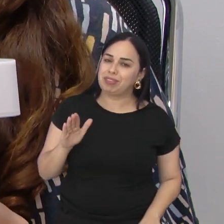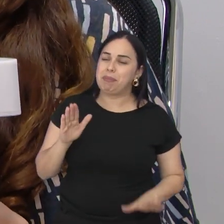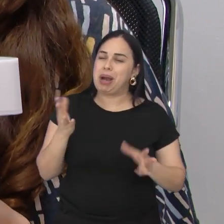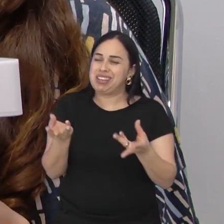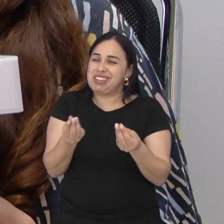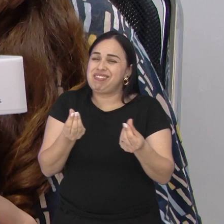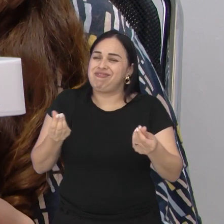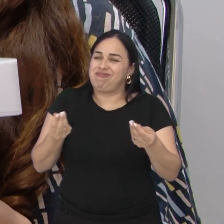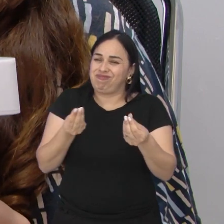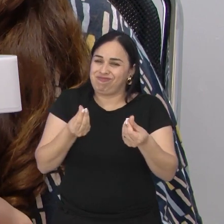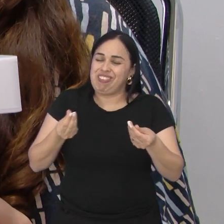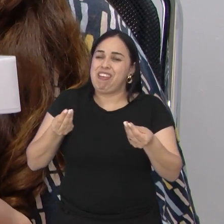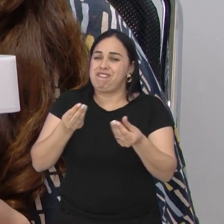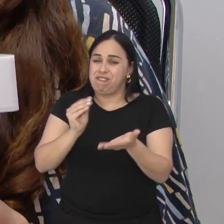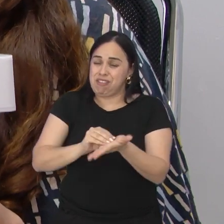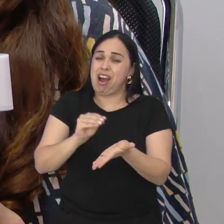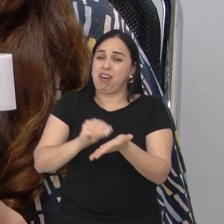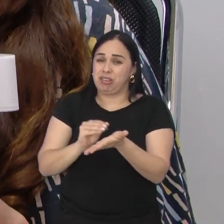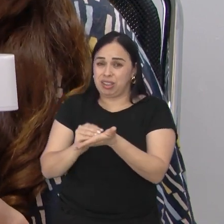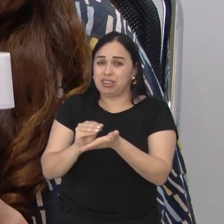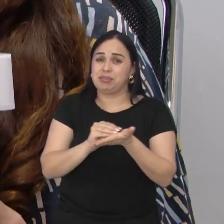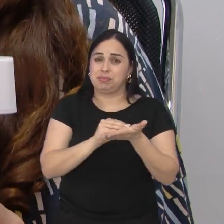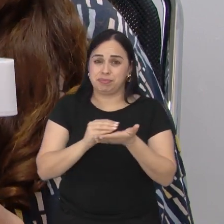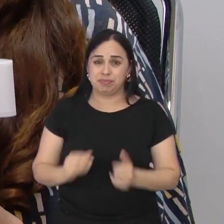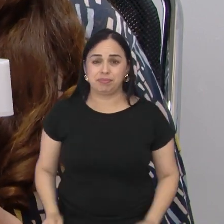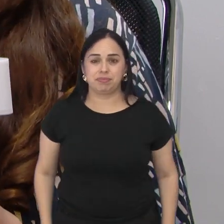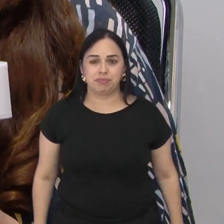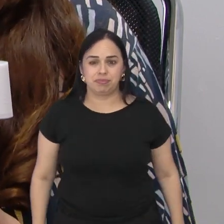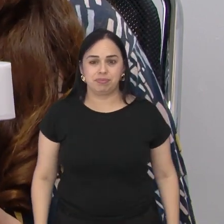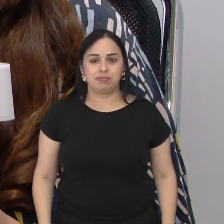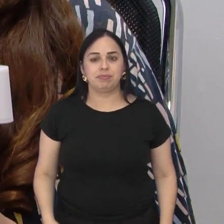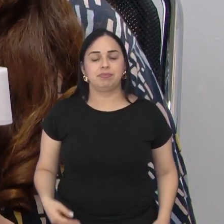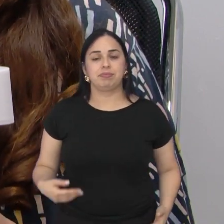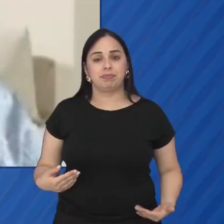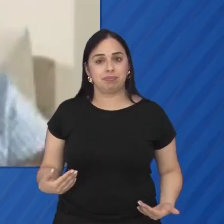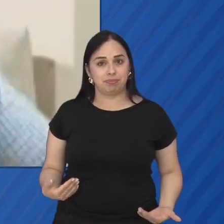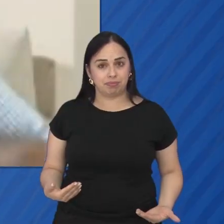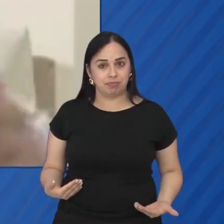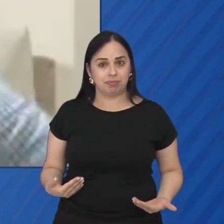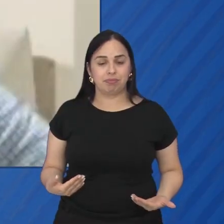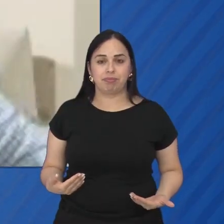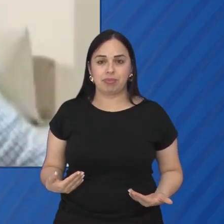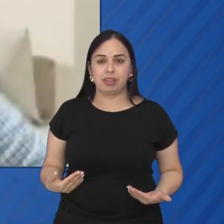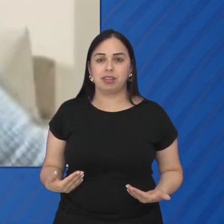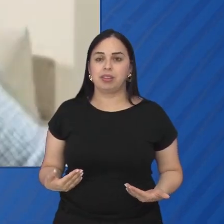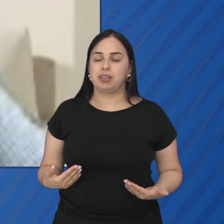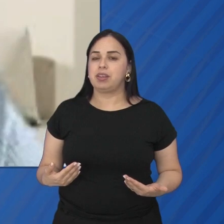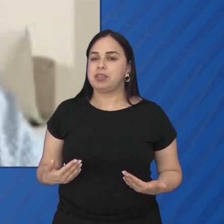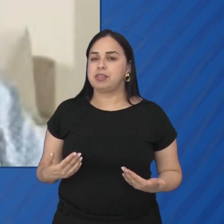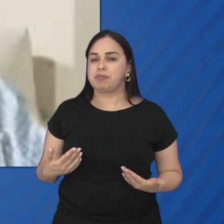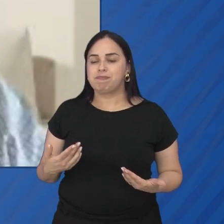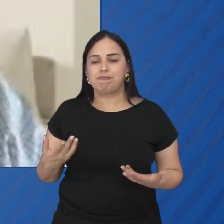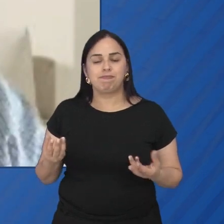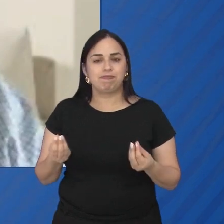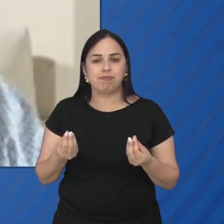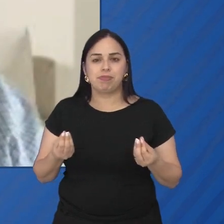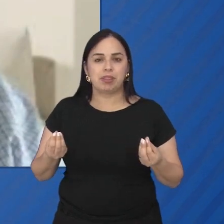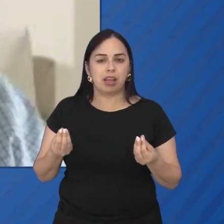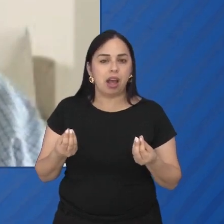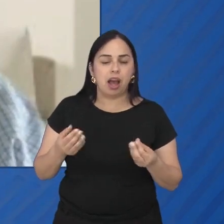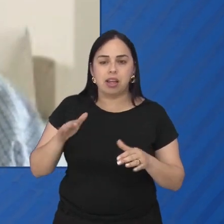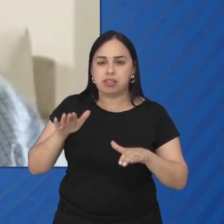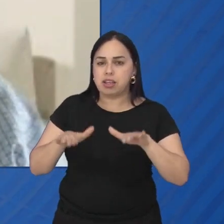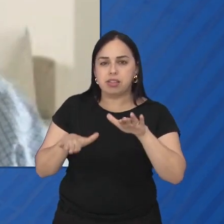sempre reflete a qualidade na formação de novos profissionais educadores. Se eu não achar o lugar